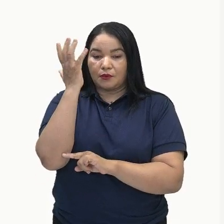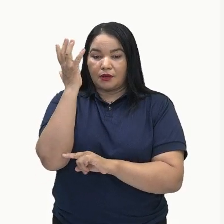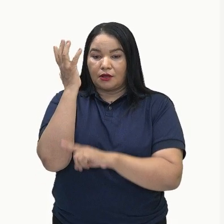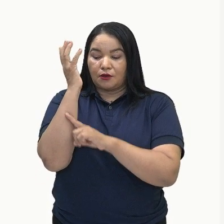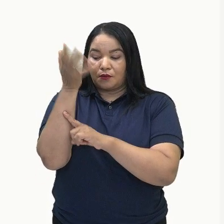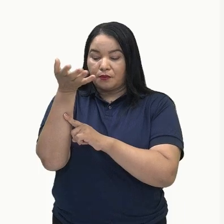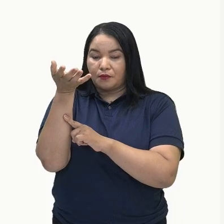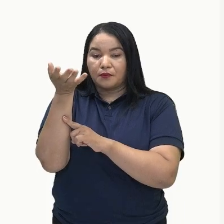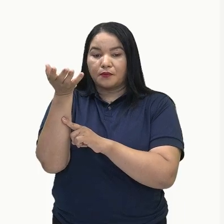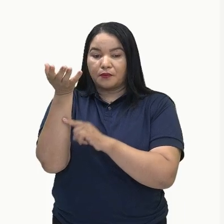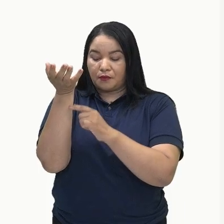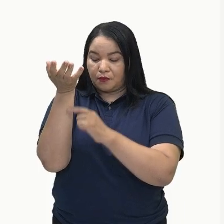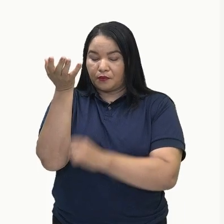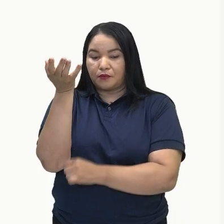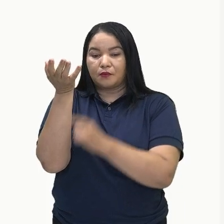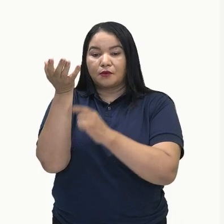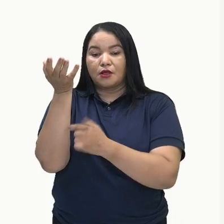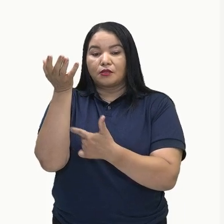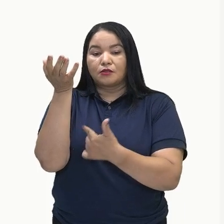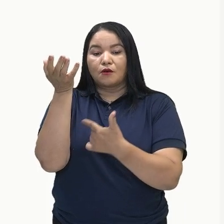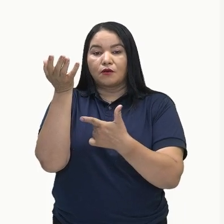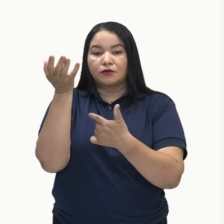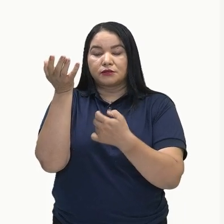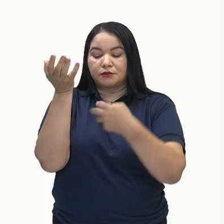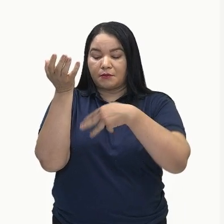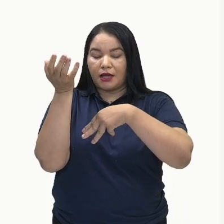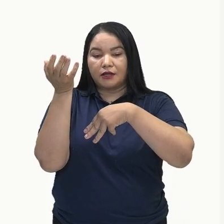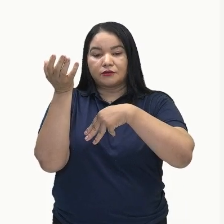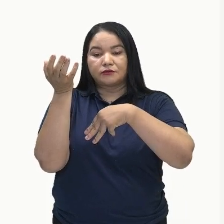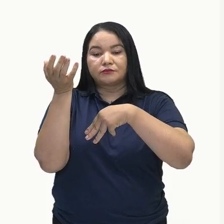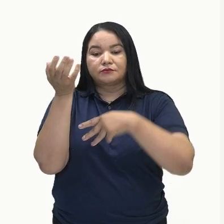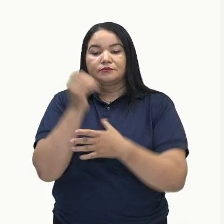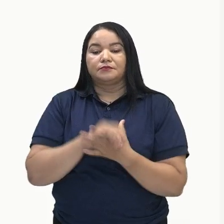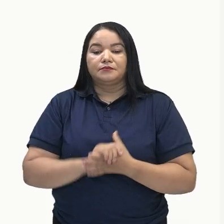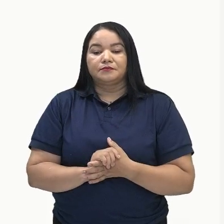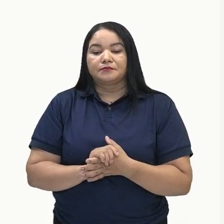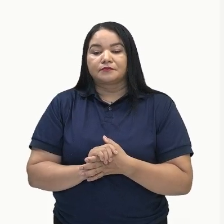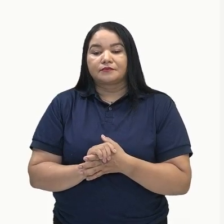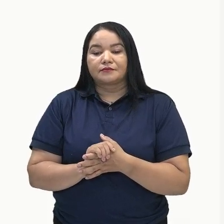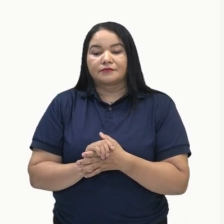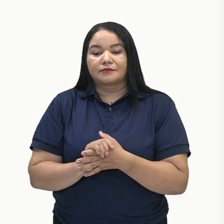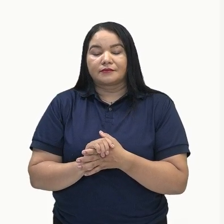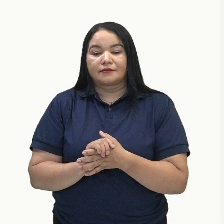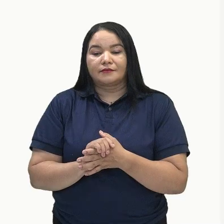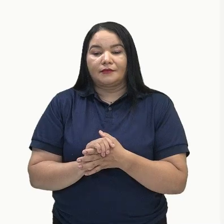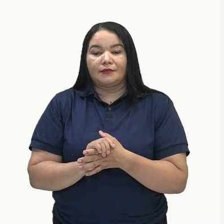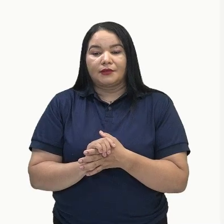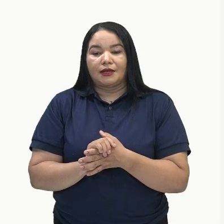restou em pé é de 12 metros, bora marcando os dados aqui, ó, e a ponta